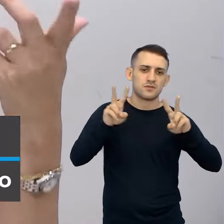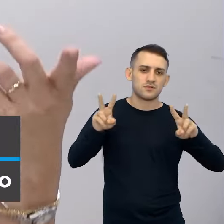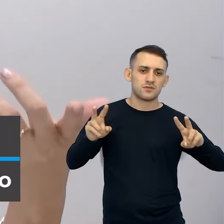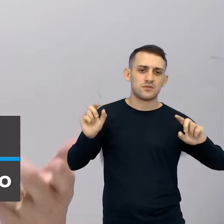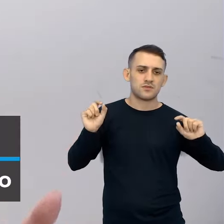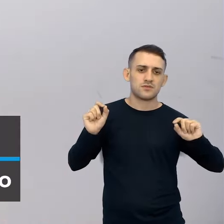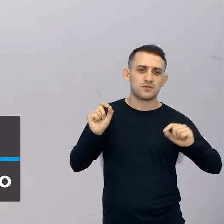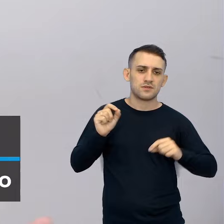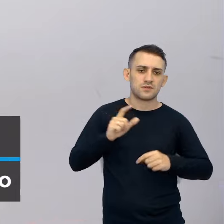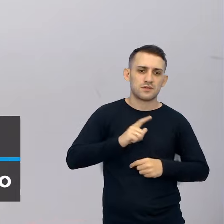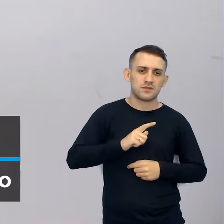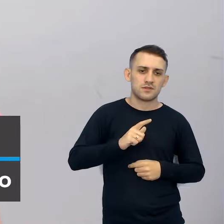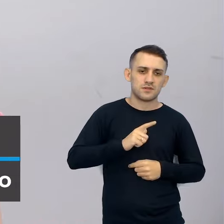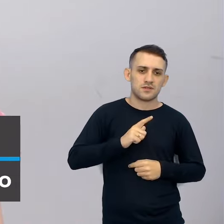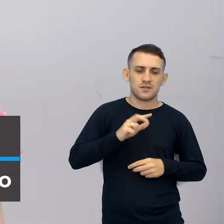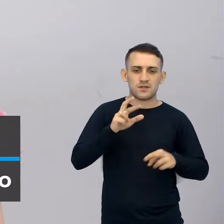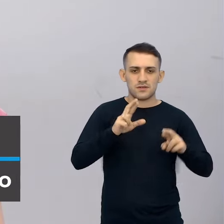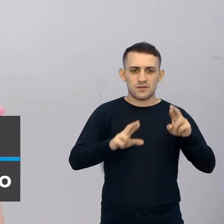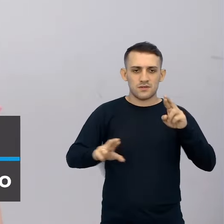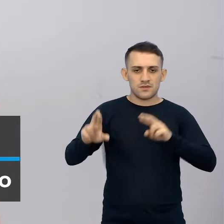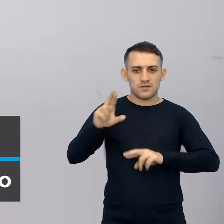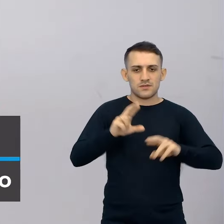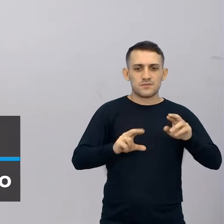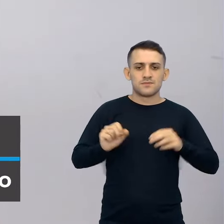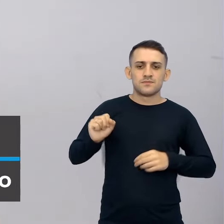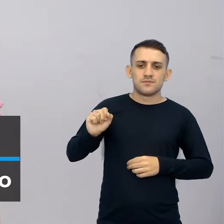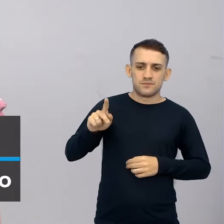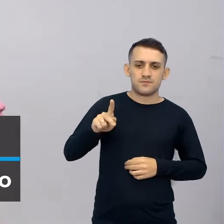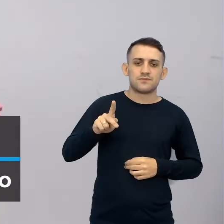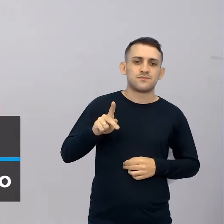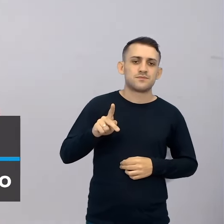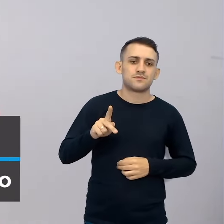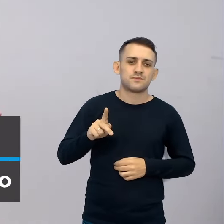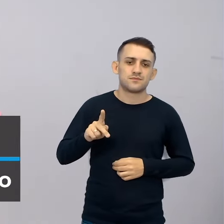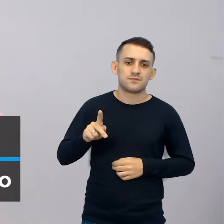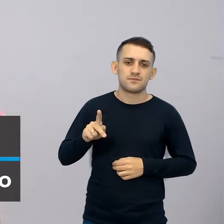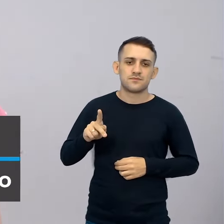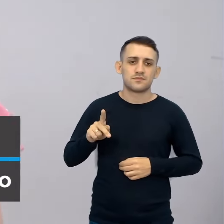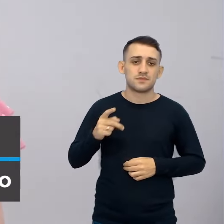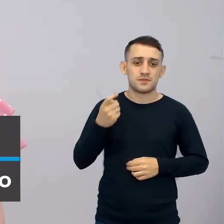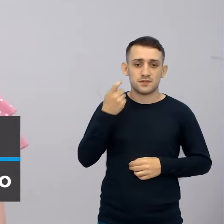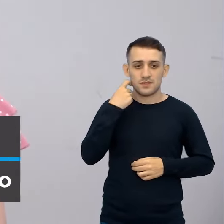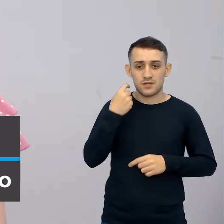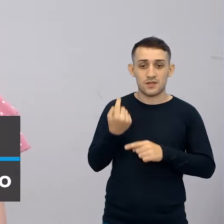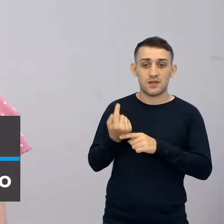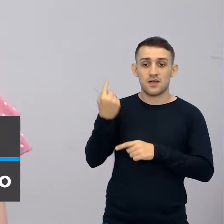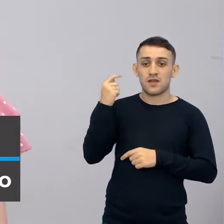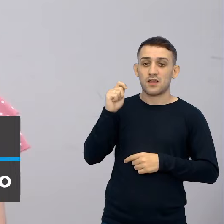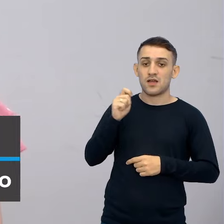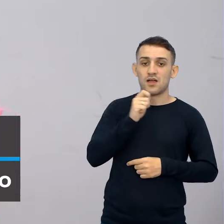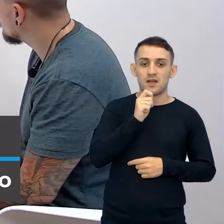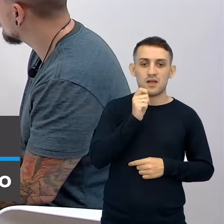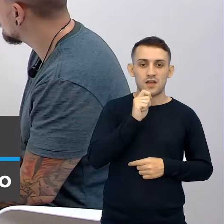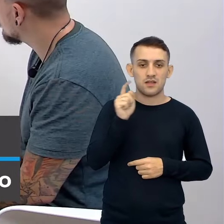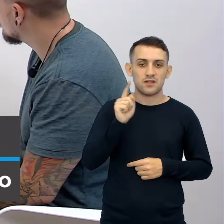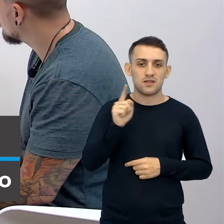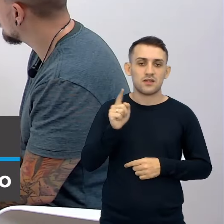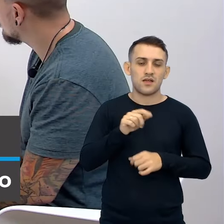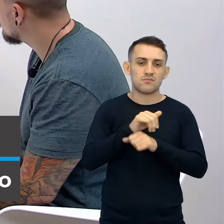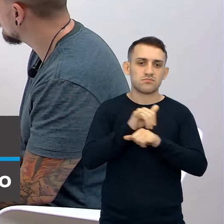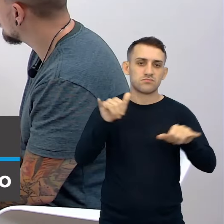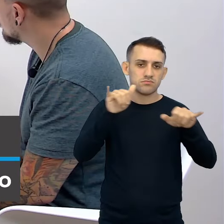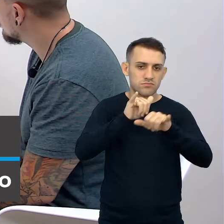tem de revisão, de aposentadoria e tudo mais, e assim, se saiu na sexta, nem foi ainda, saiu no Diário Oficial, mas já